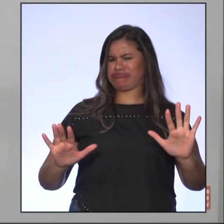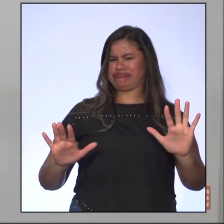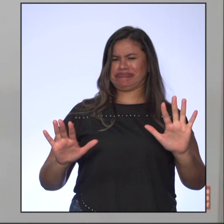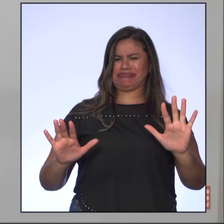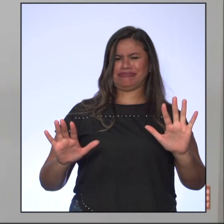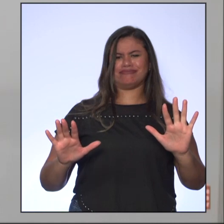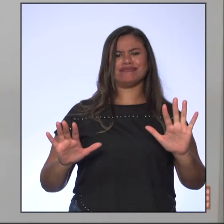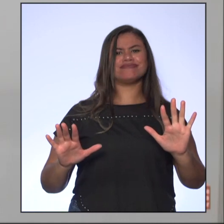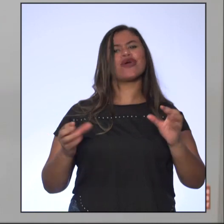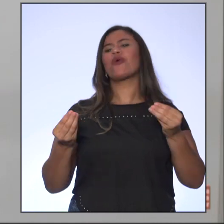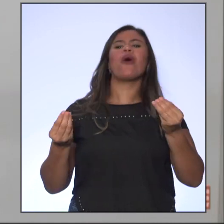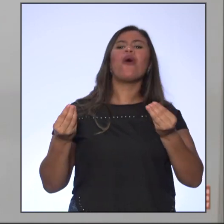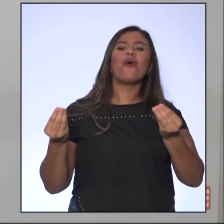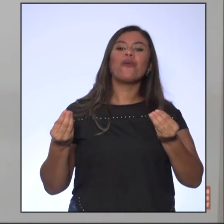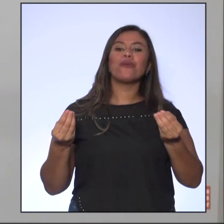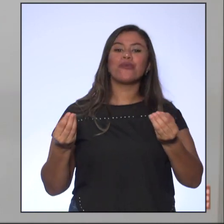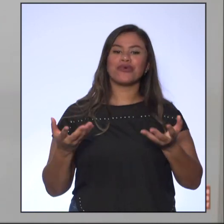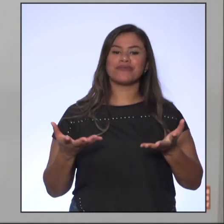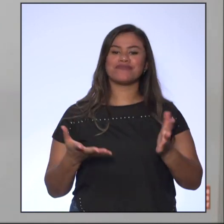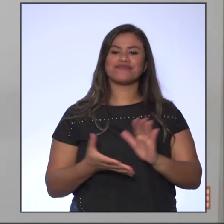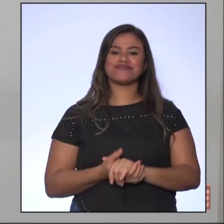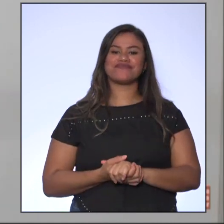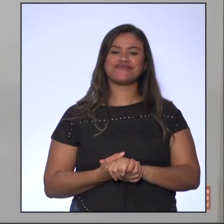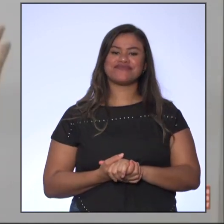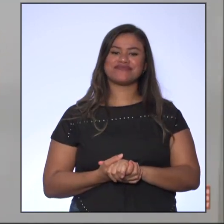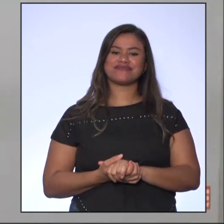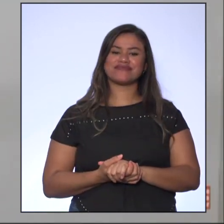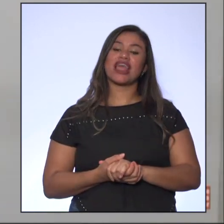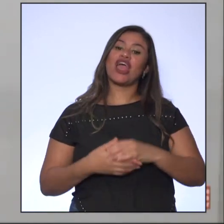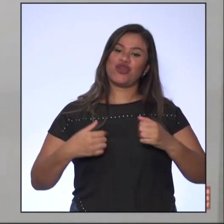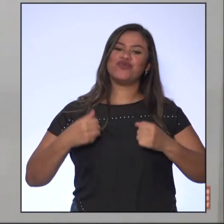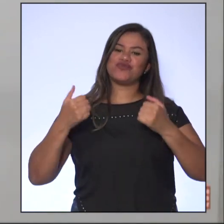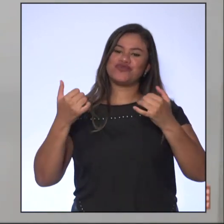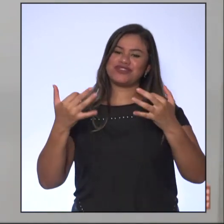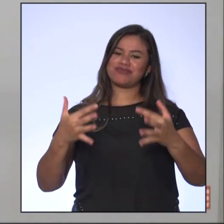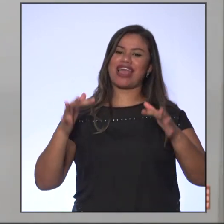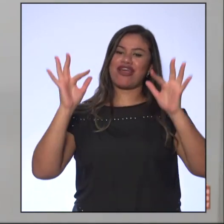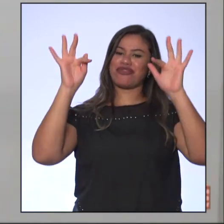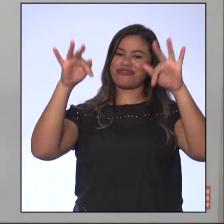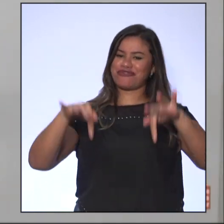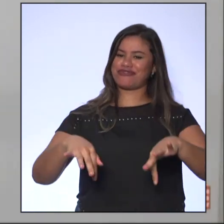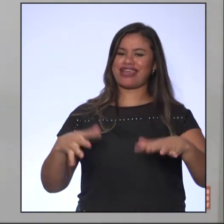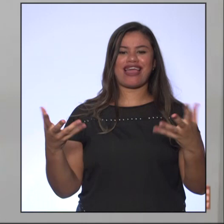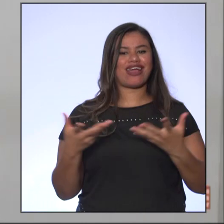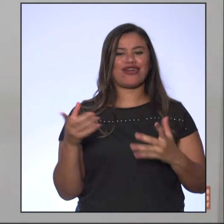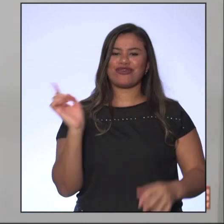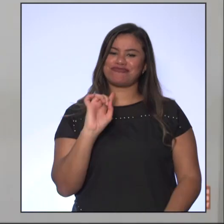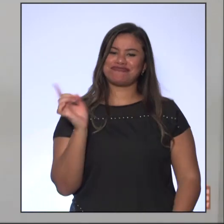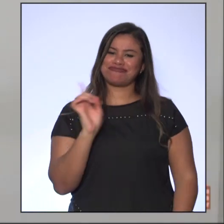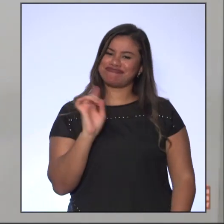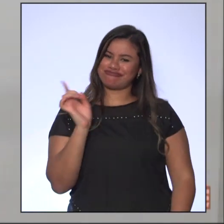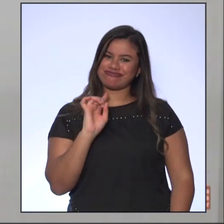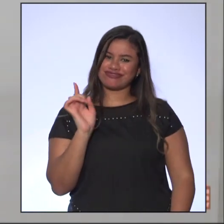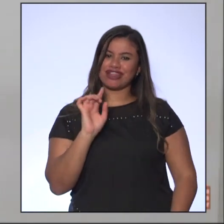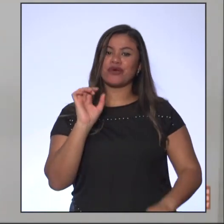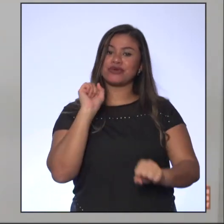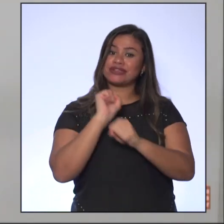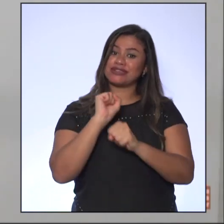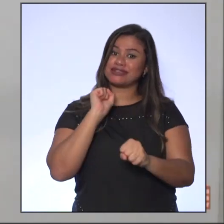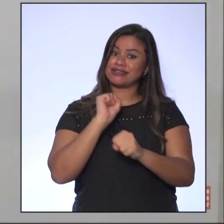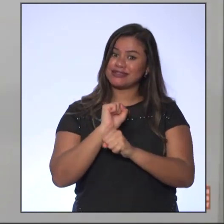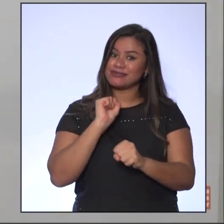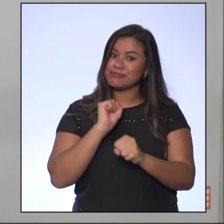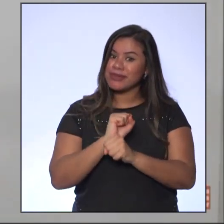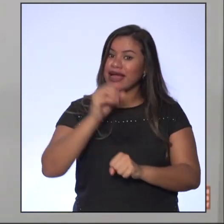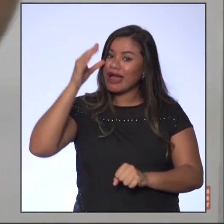é brincadeira. Isso aqui vou contar para vocês no final da aula, tá? No final dessa aula, não sai daí, que eu vou te